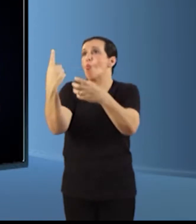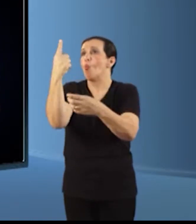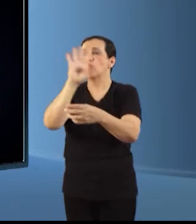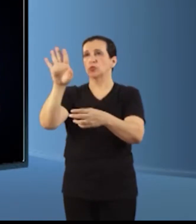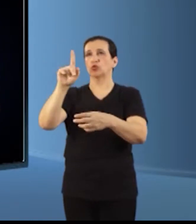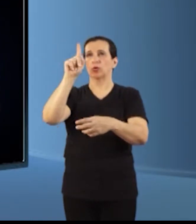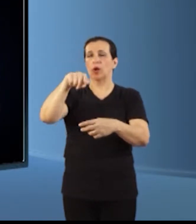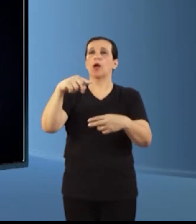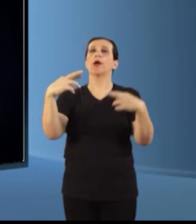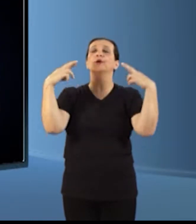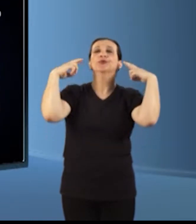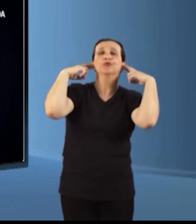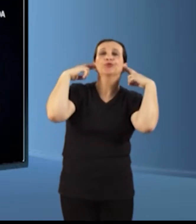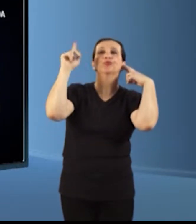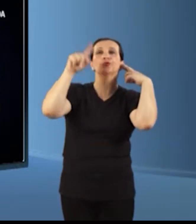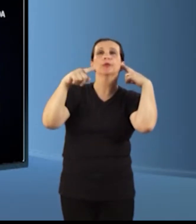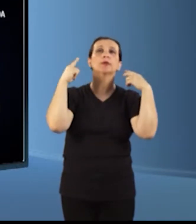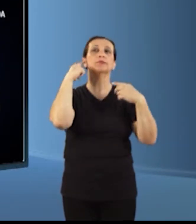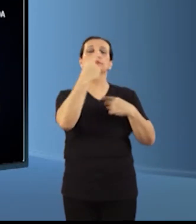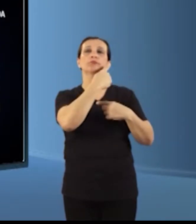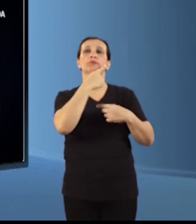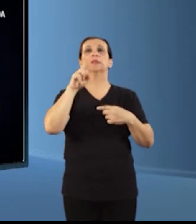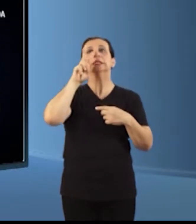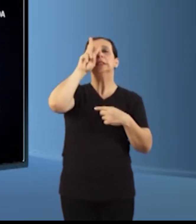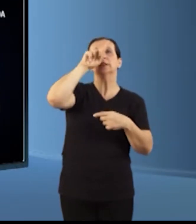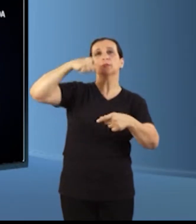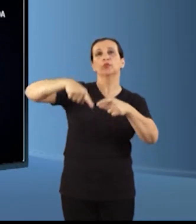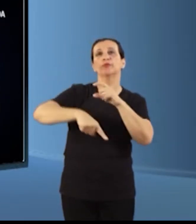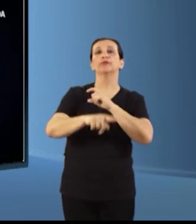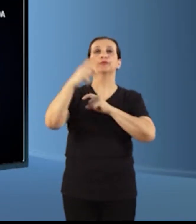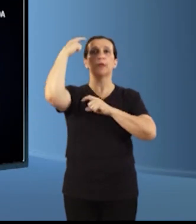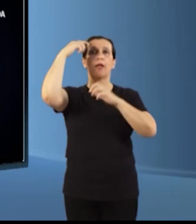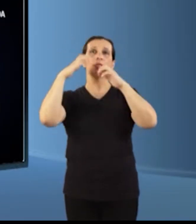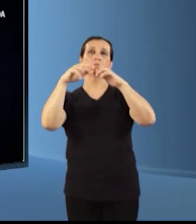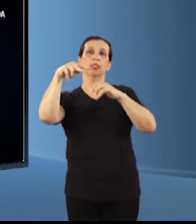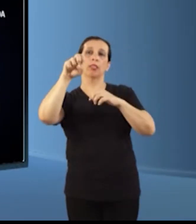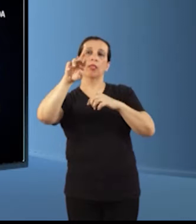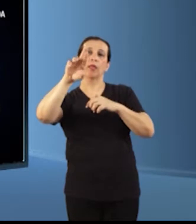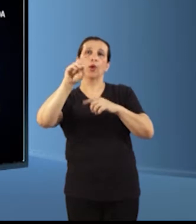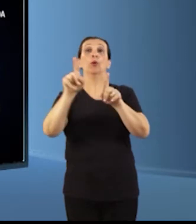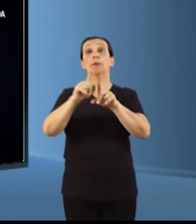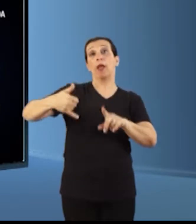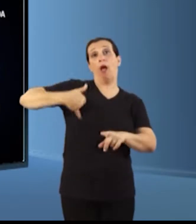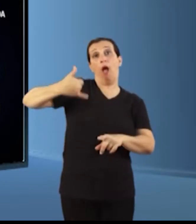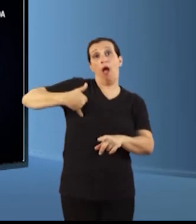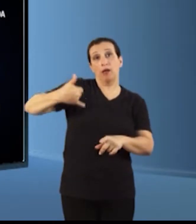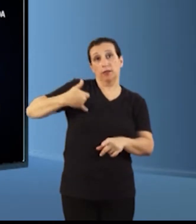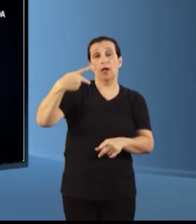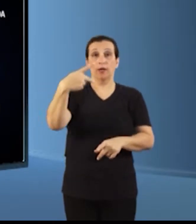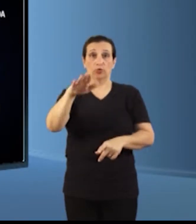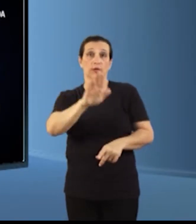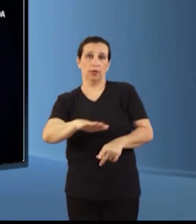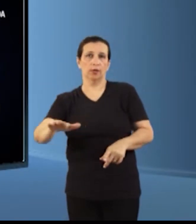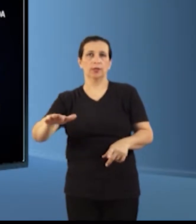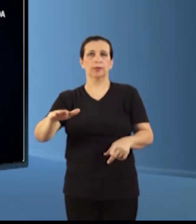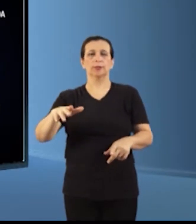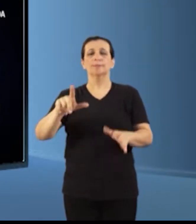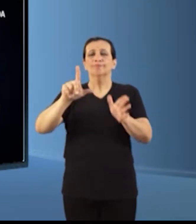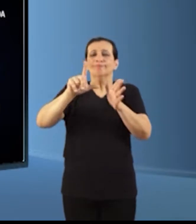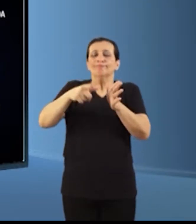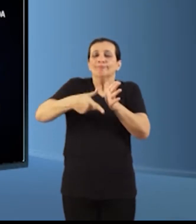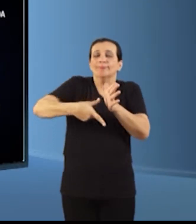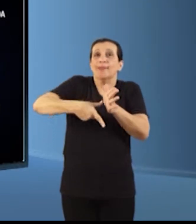surdez neurosensorial, bilateral severa e profunda, a idade da criança. No caso, quanto